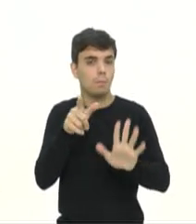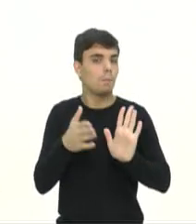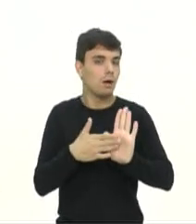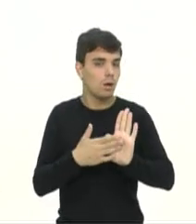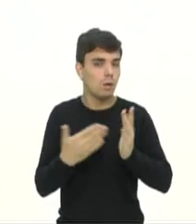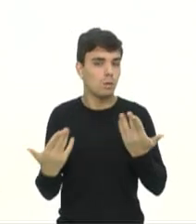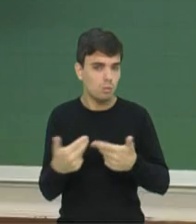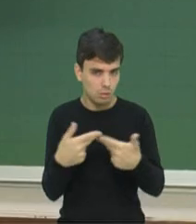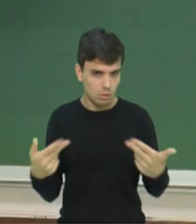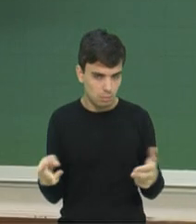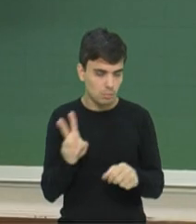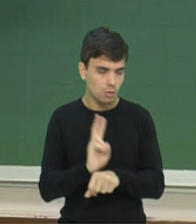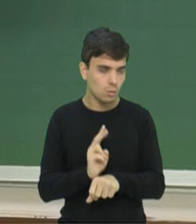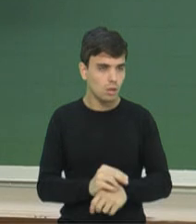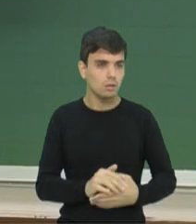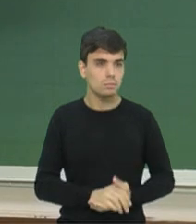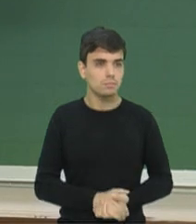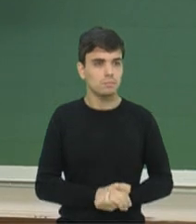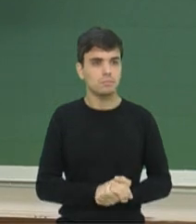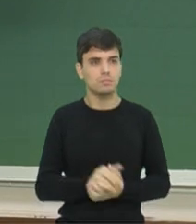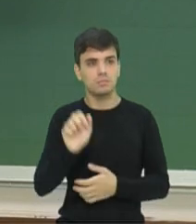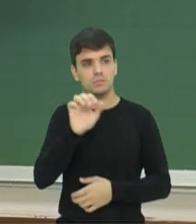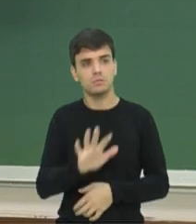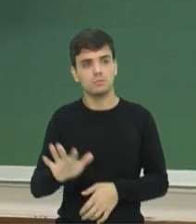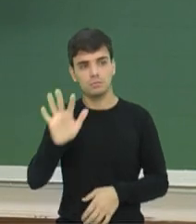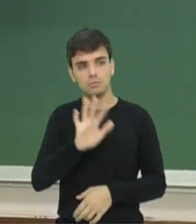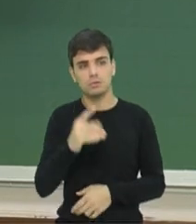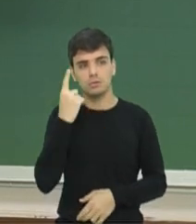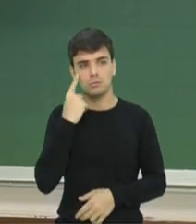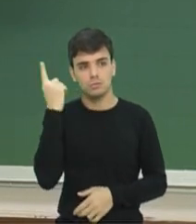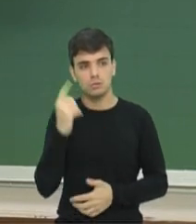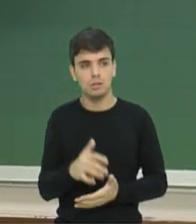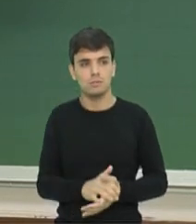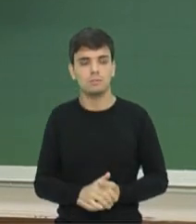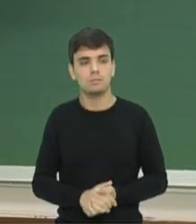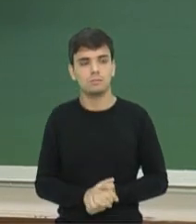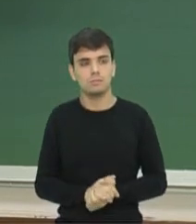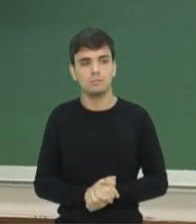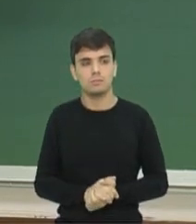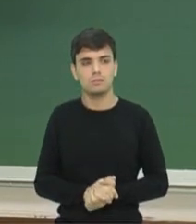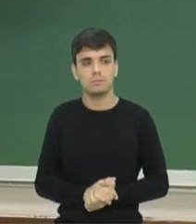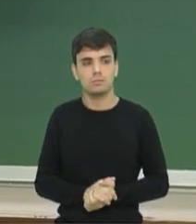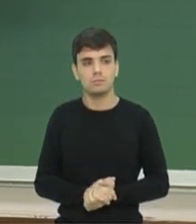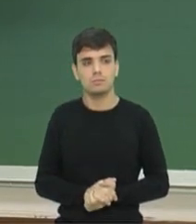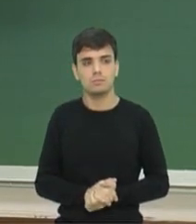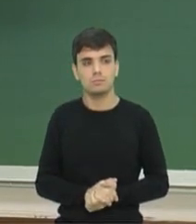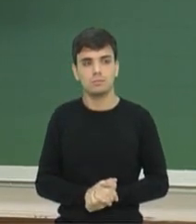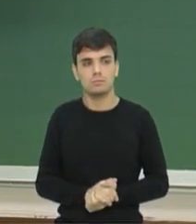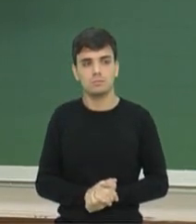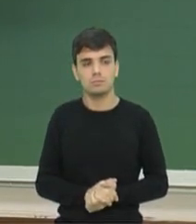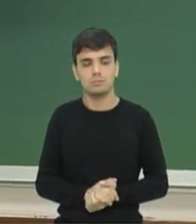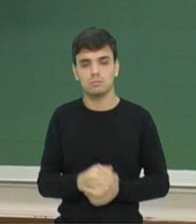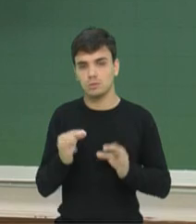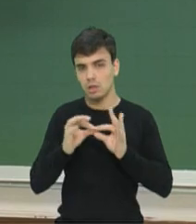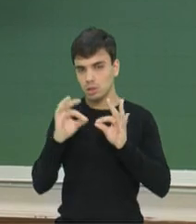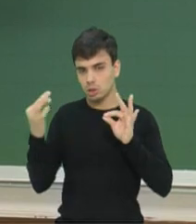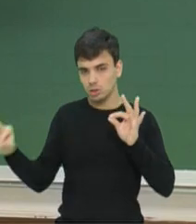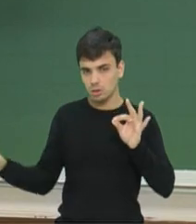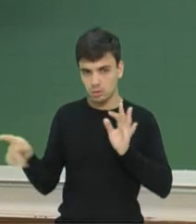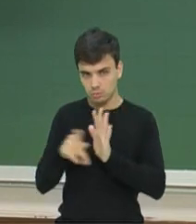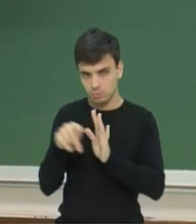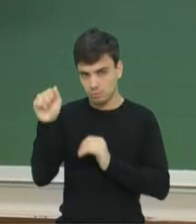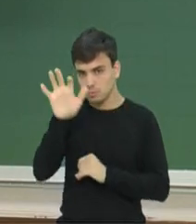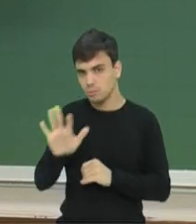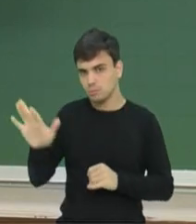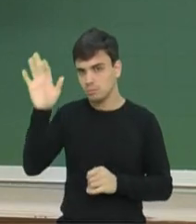Então aqui nessa imagem está retratado onde que fica a ilha de Okinawa e aqui onde fica o Japão, né? Então a distância aqui através no